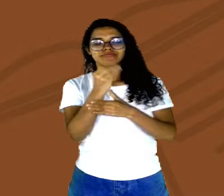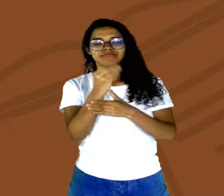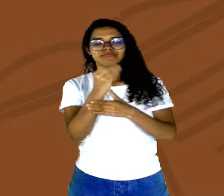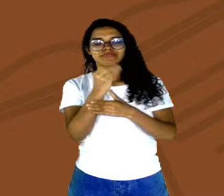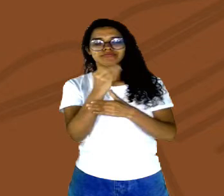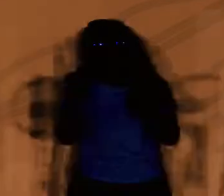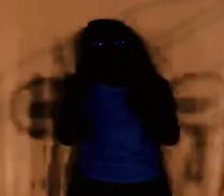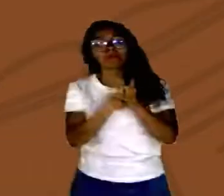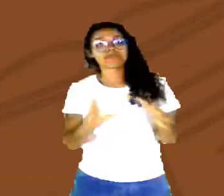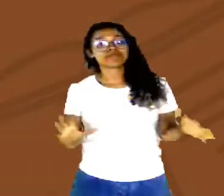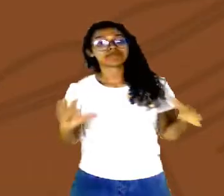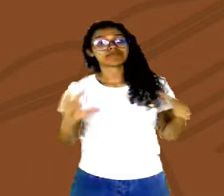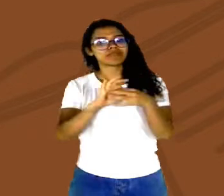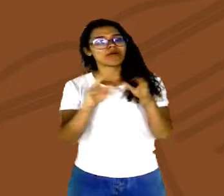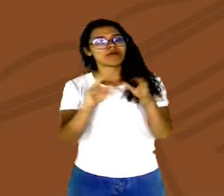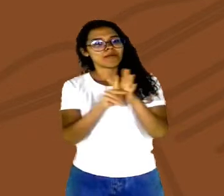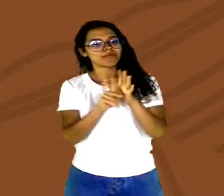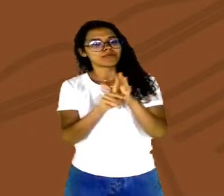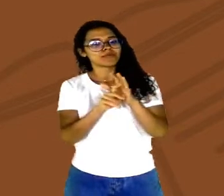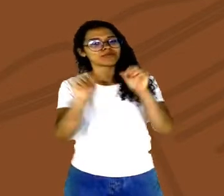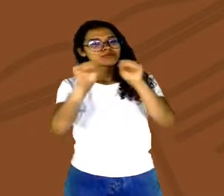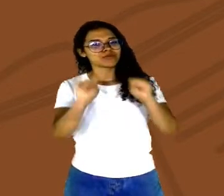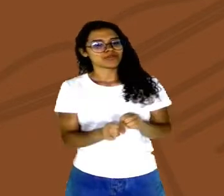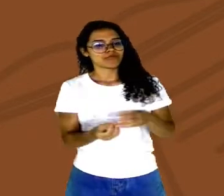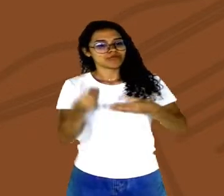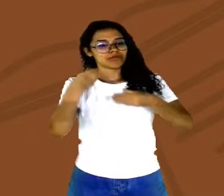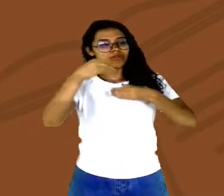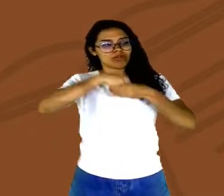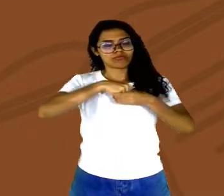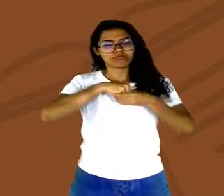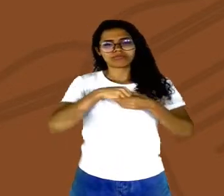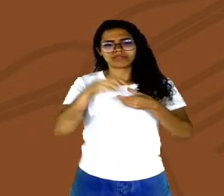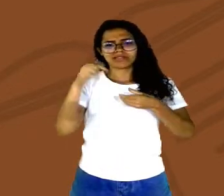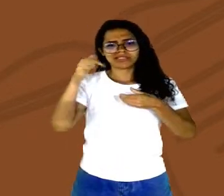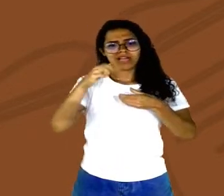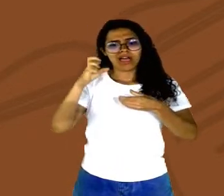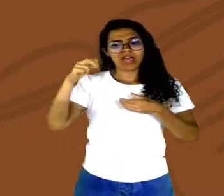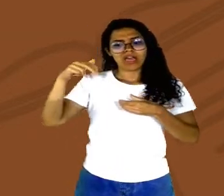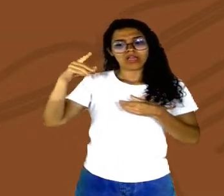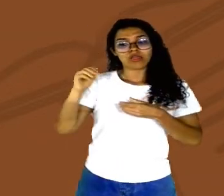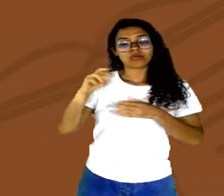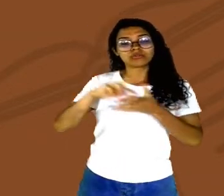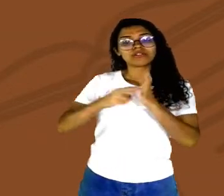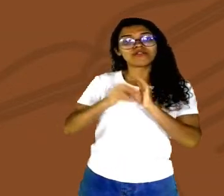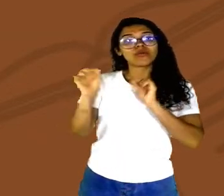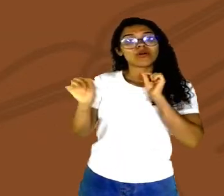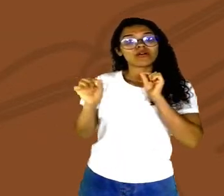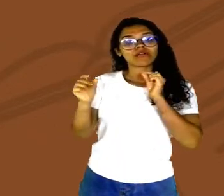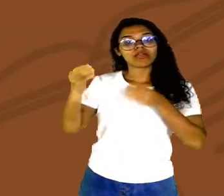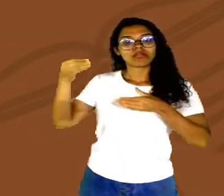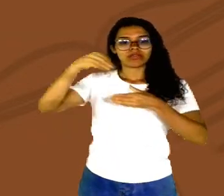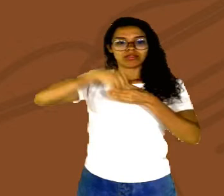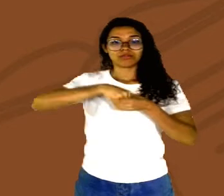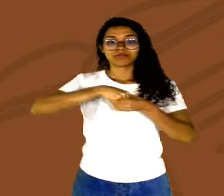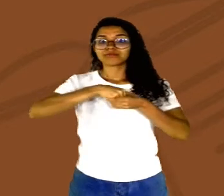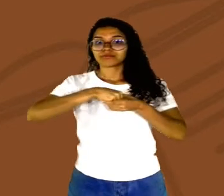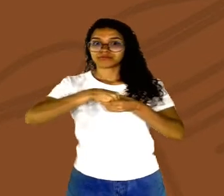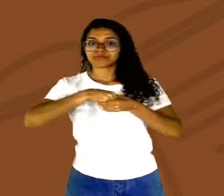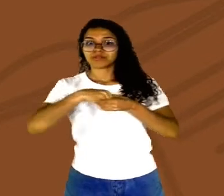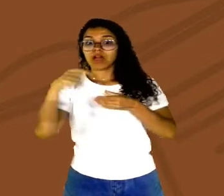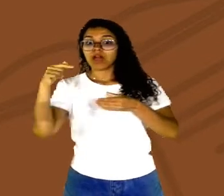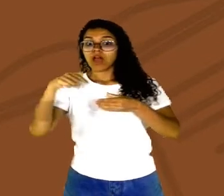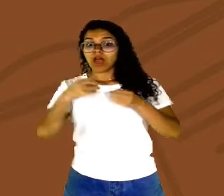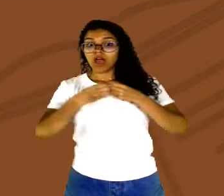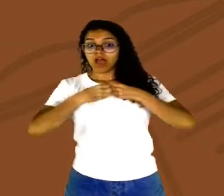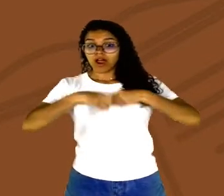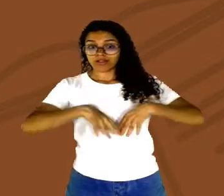ao sistema endócrino. Endo, o prefixo endo quer dizer dentro. Glândula endócrina são aquelas glândulas